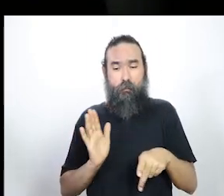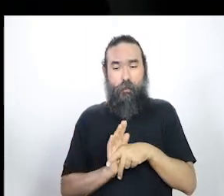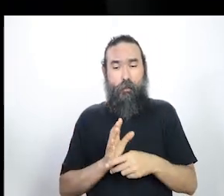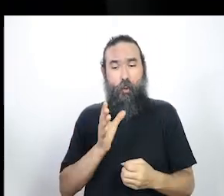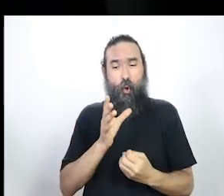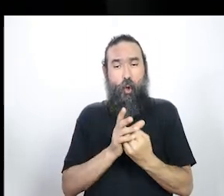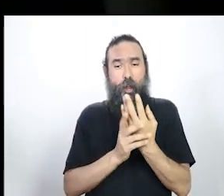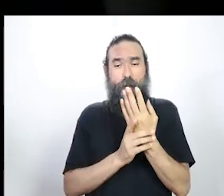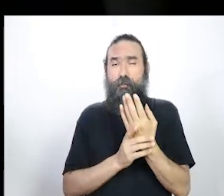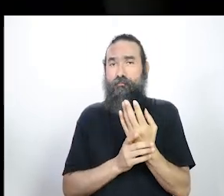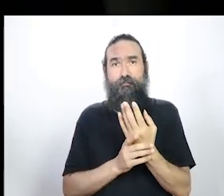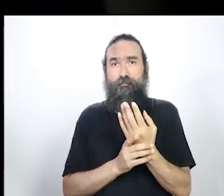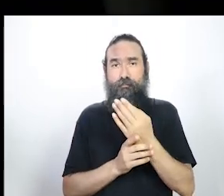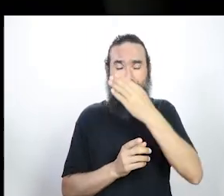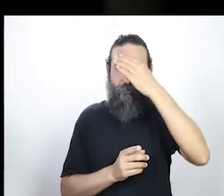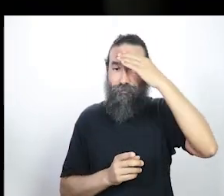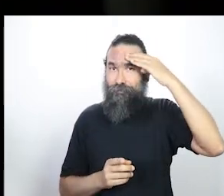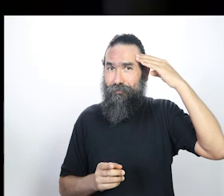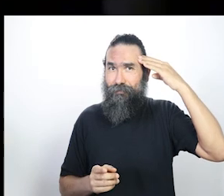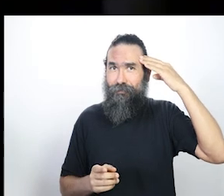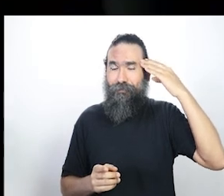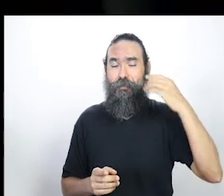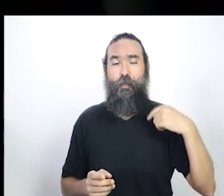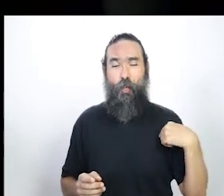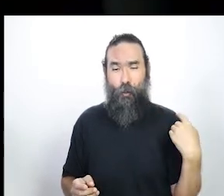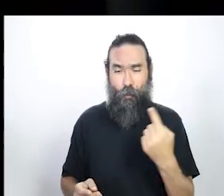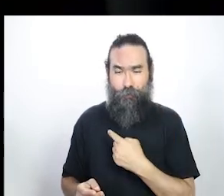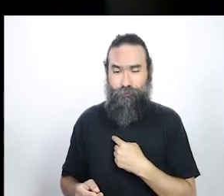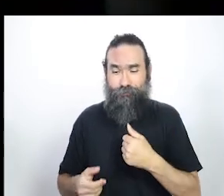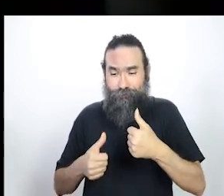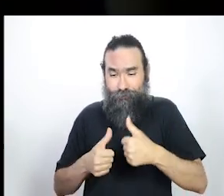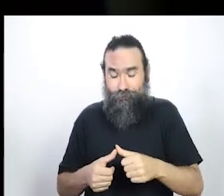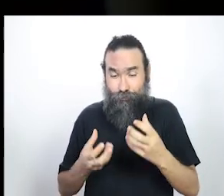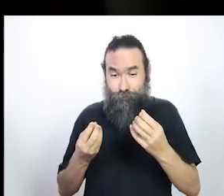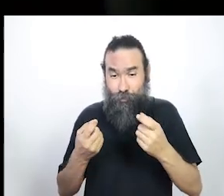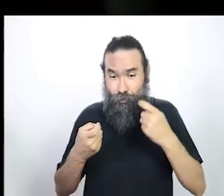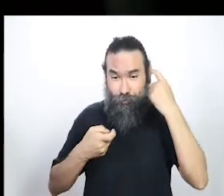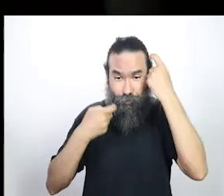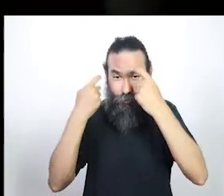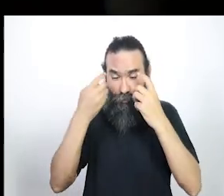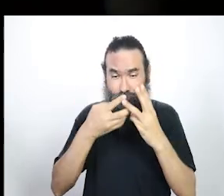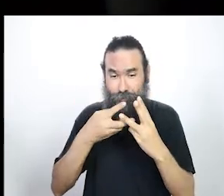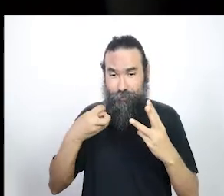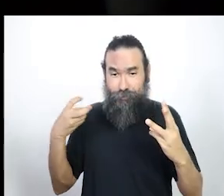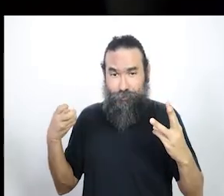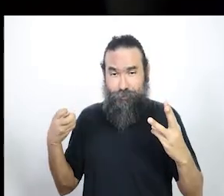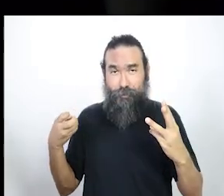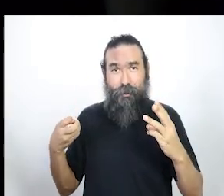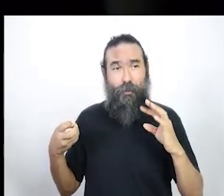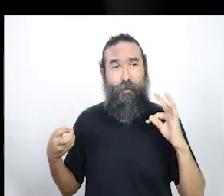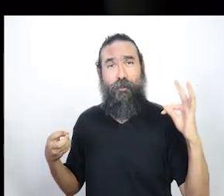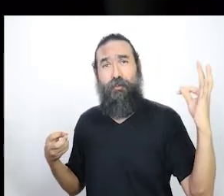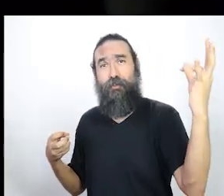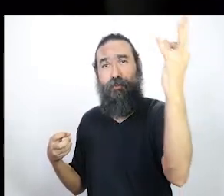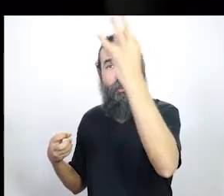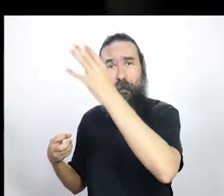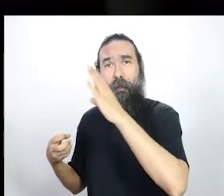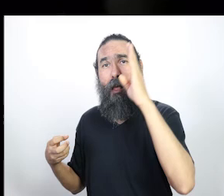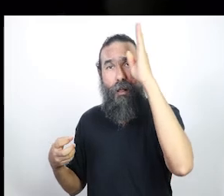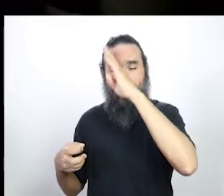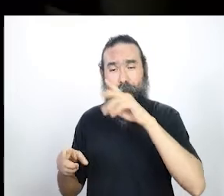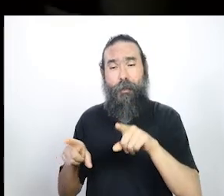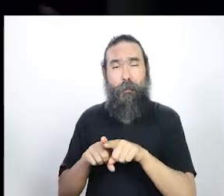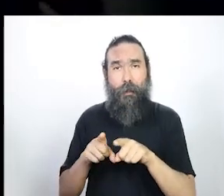vieram, qual é a sua história. E essa é uma preocupação não só nossa quanto Krenak, mas também dos povos indígenas do